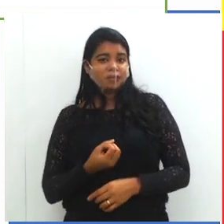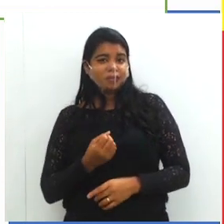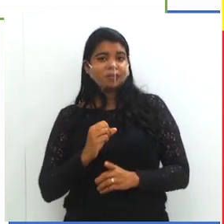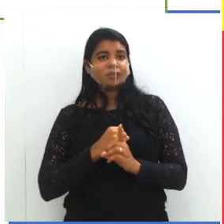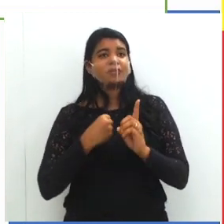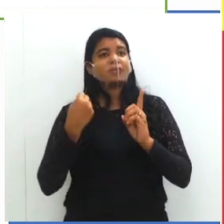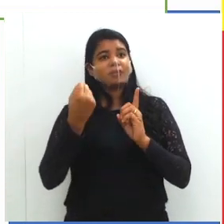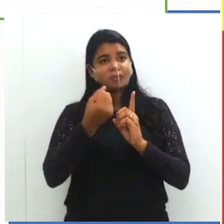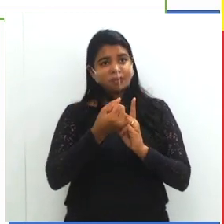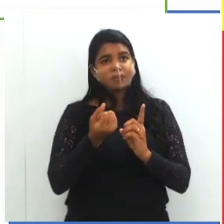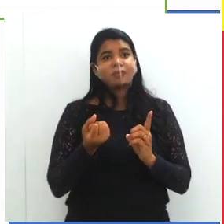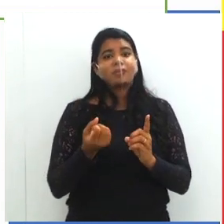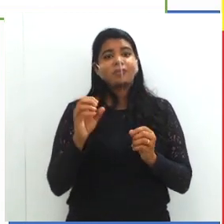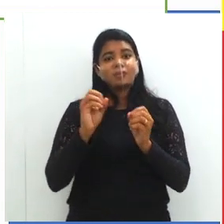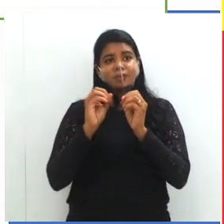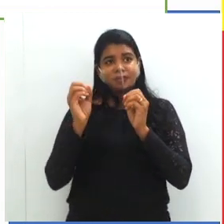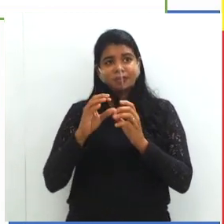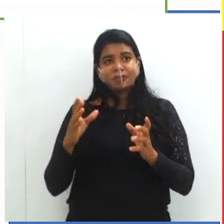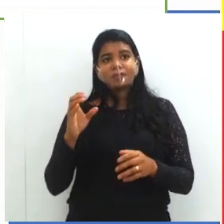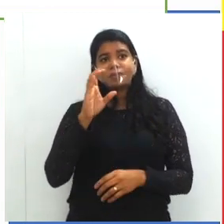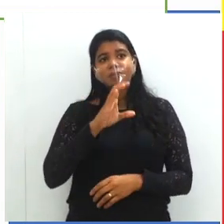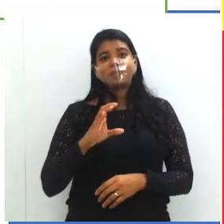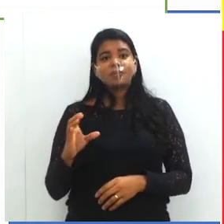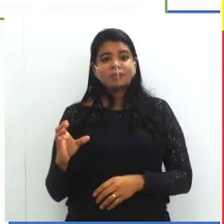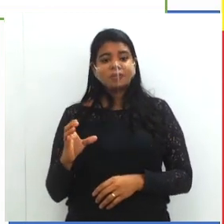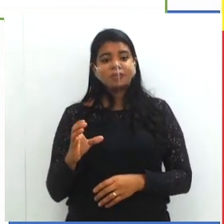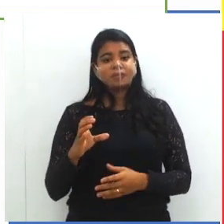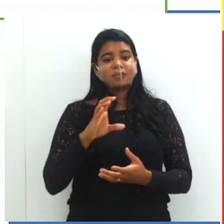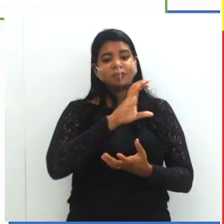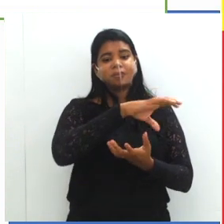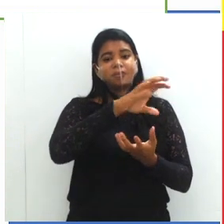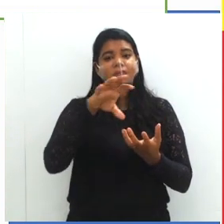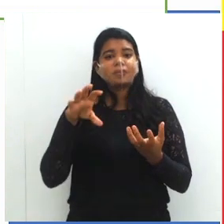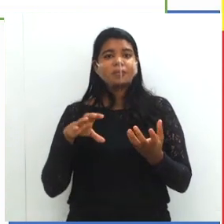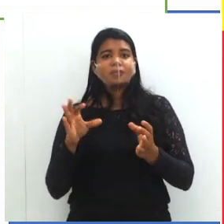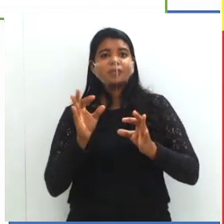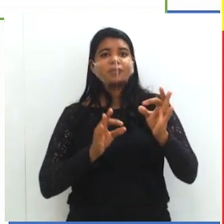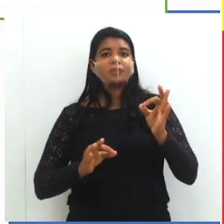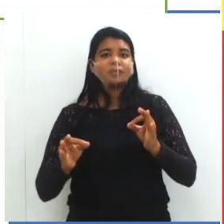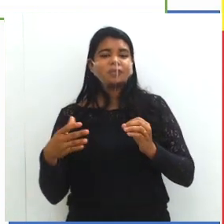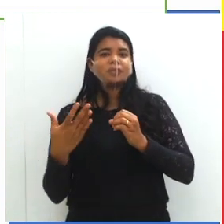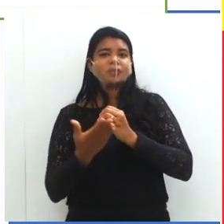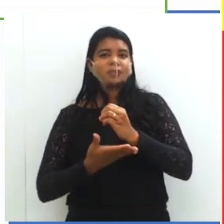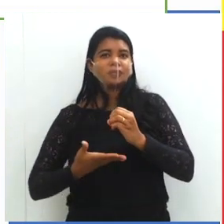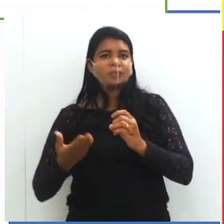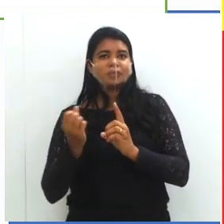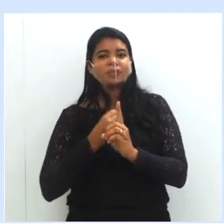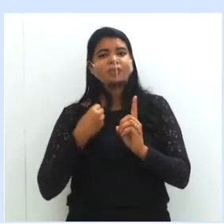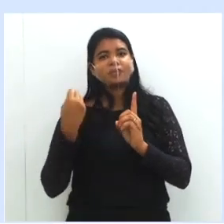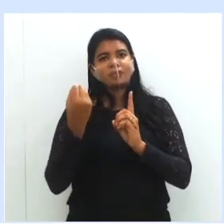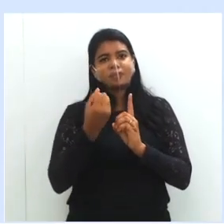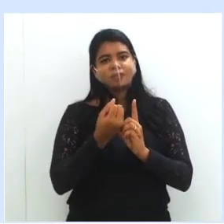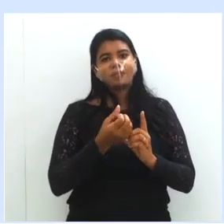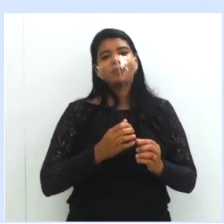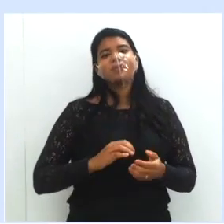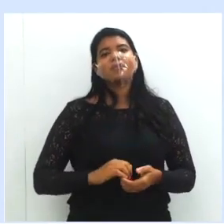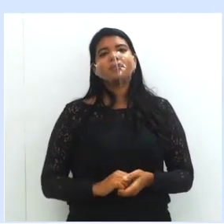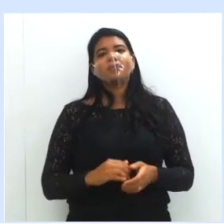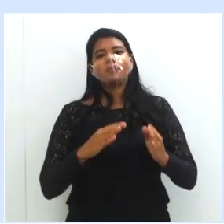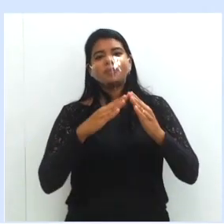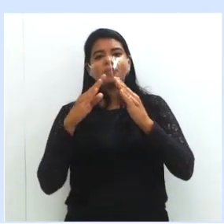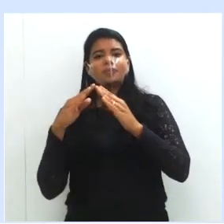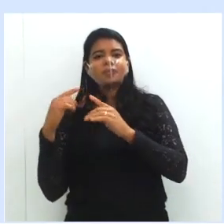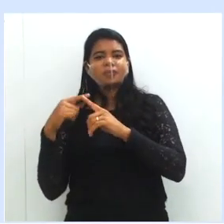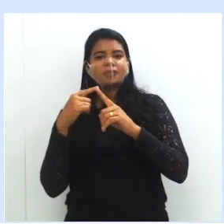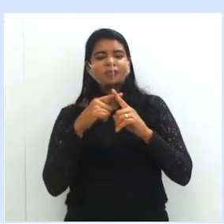sociais. Pastorais sociais, olha aí. E as comunidades eclesiais de base, as chamadas SEBs.